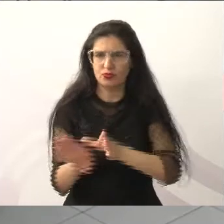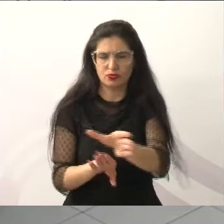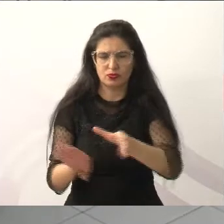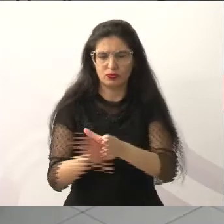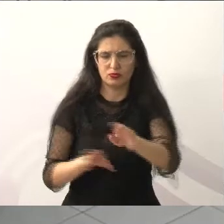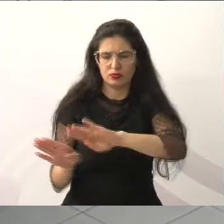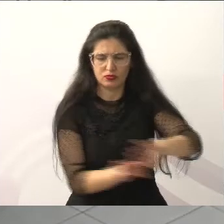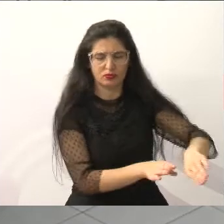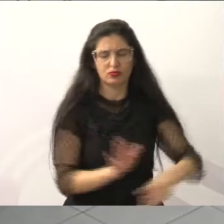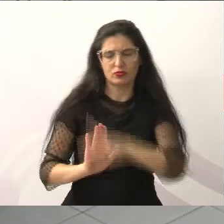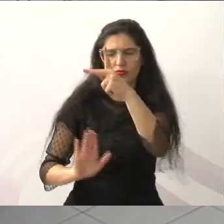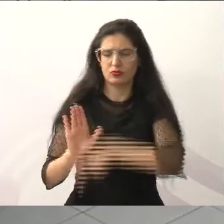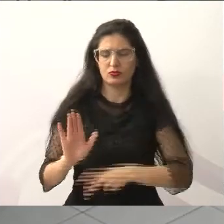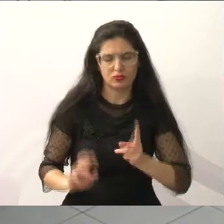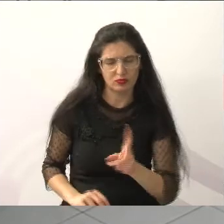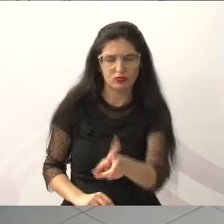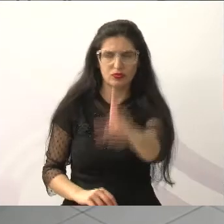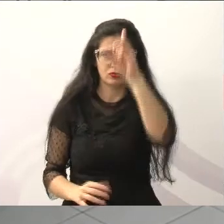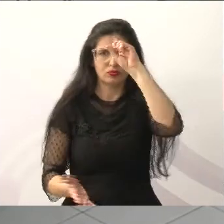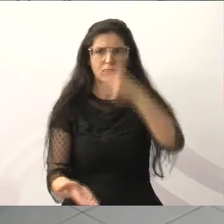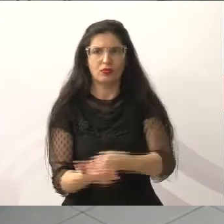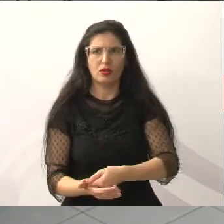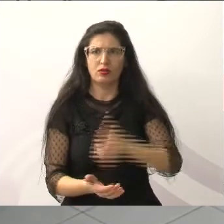O projeto continua em discussão.